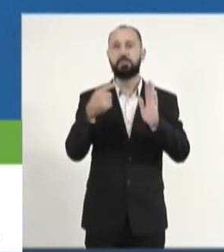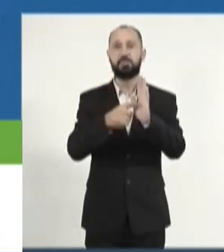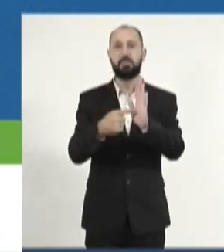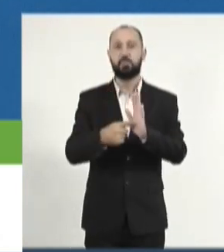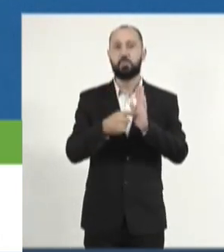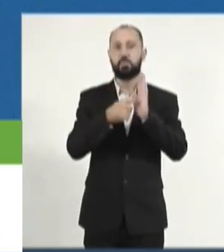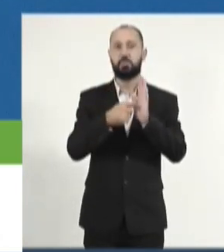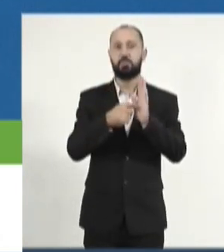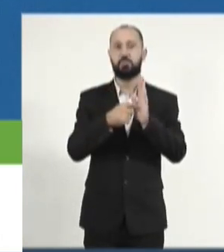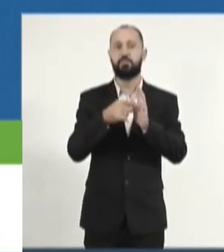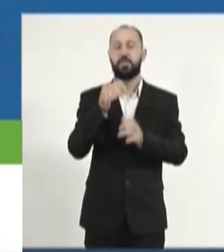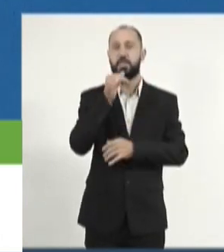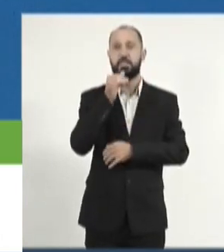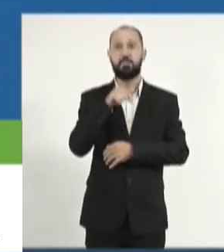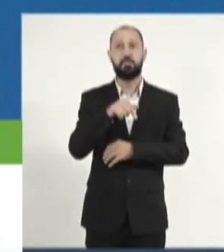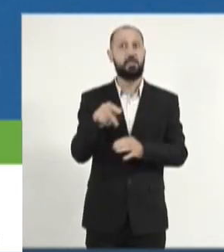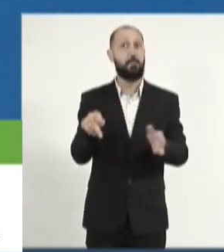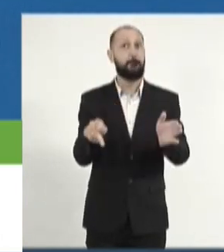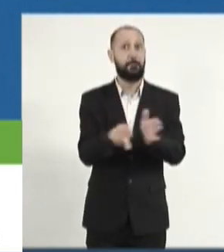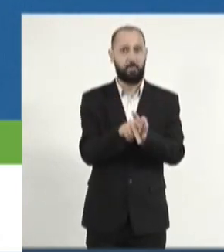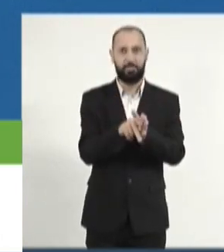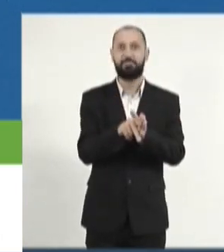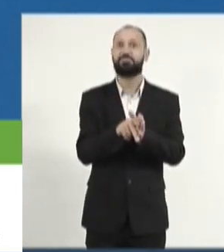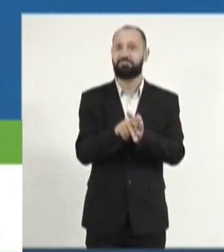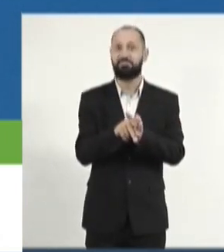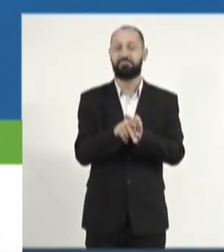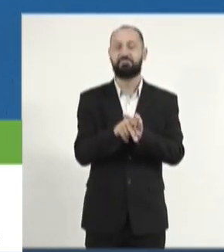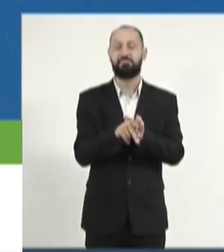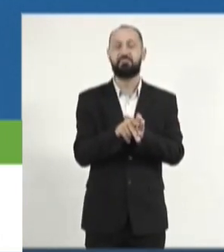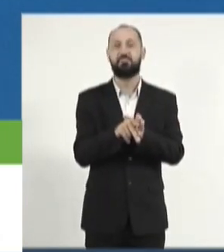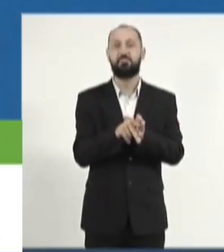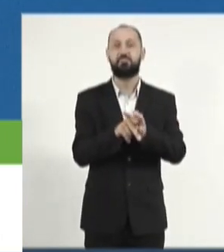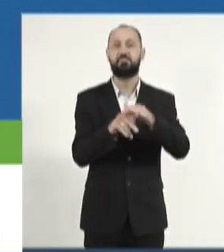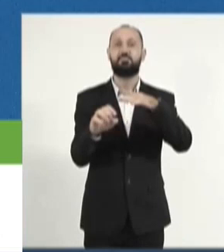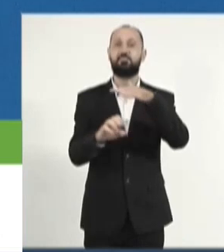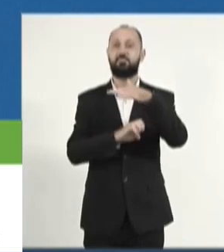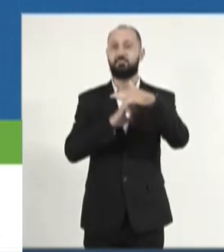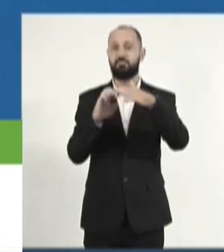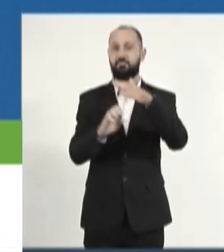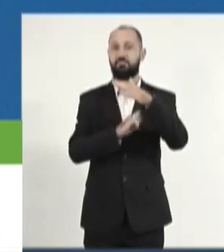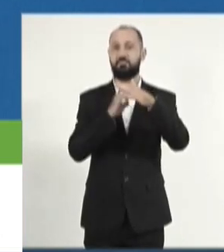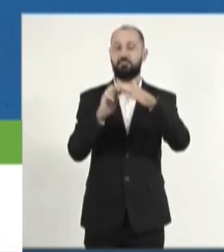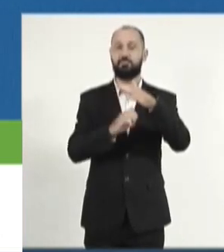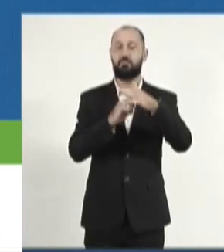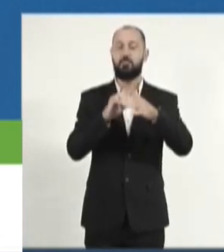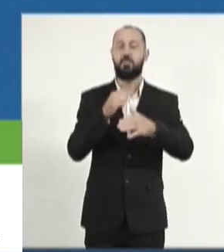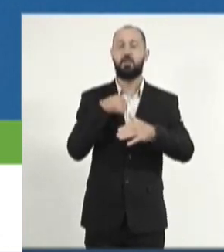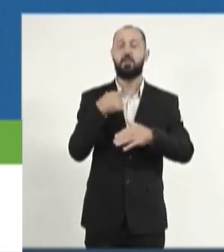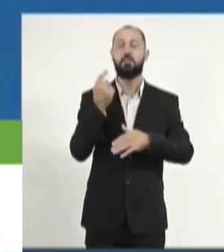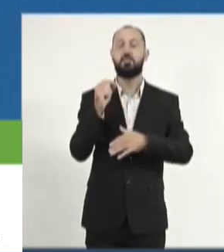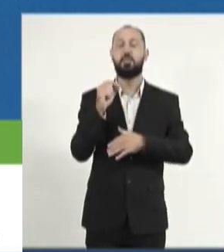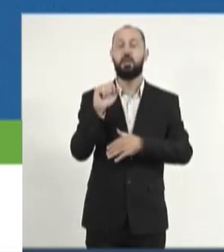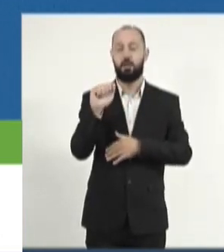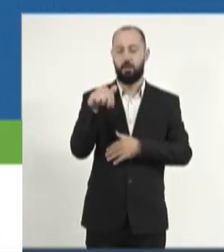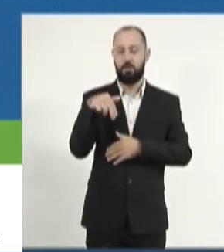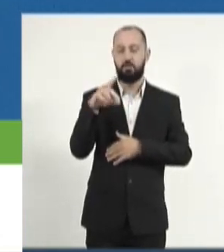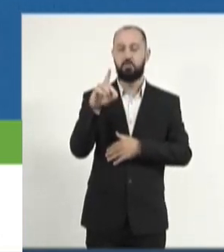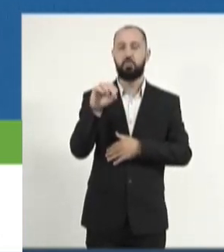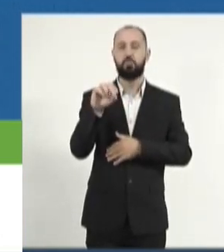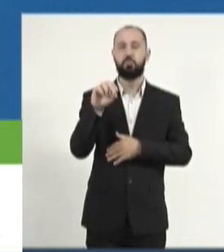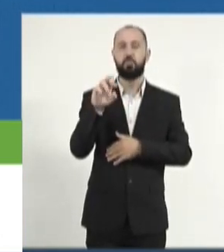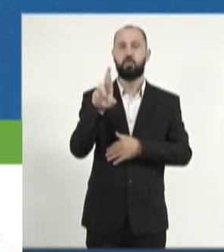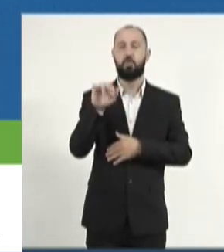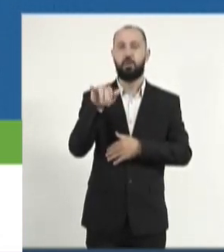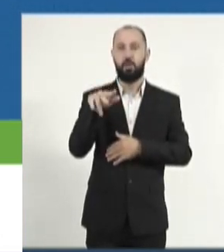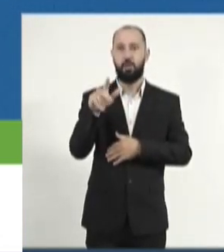denúncias, esse caso aqui especificamente da empresa de transporte Andorinha, e